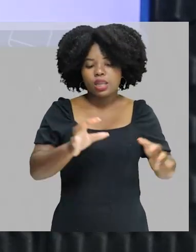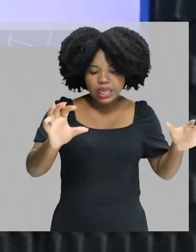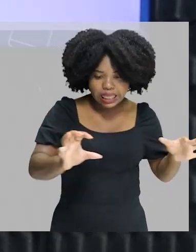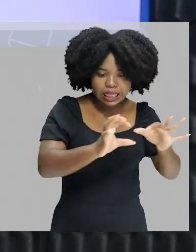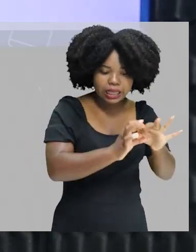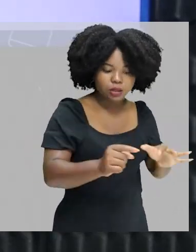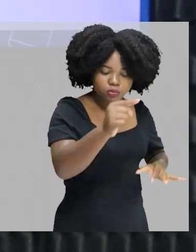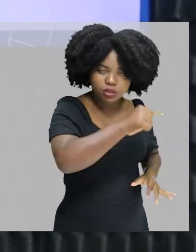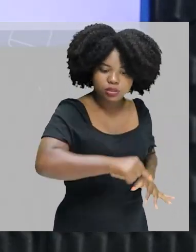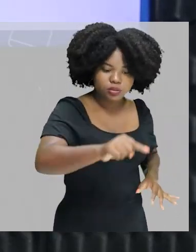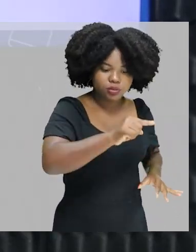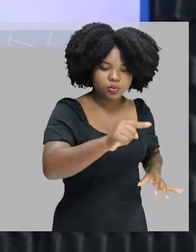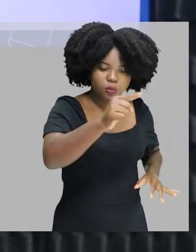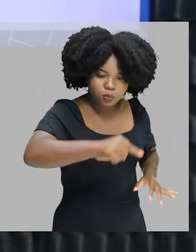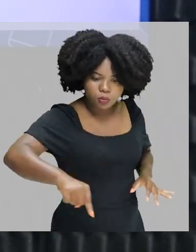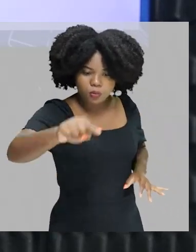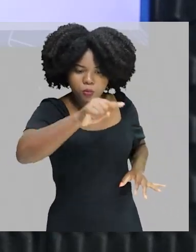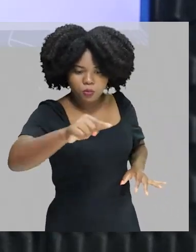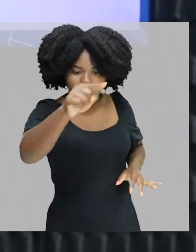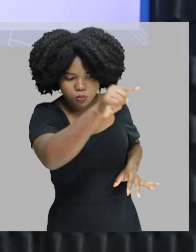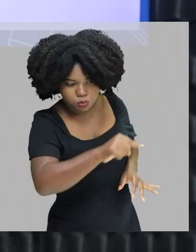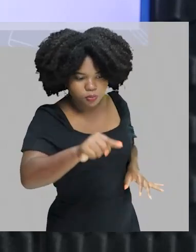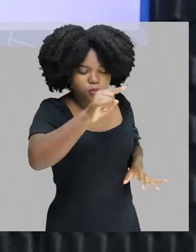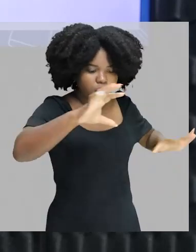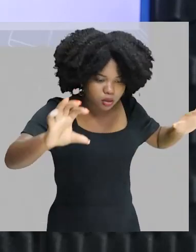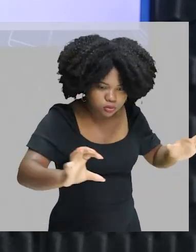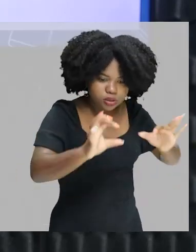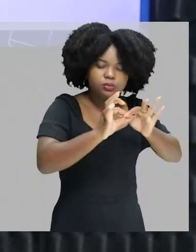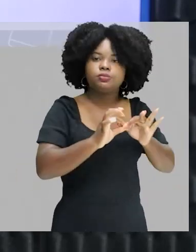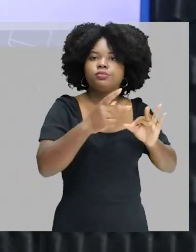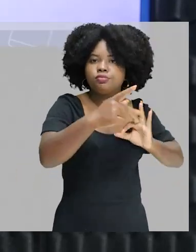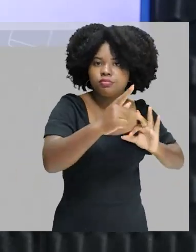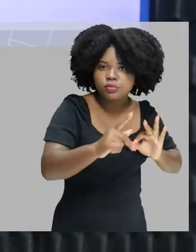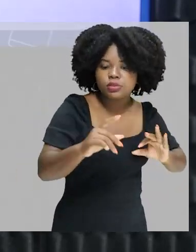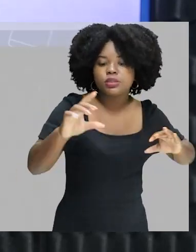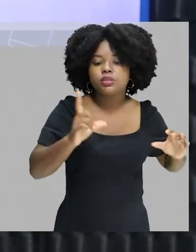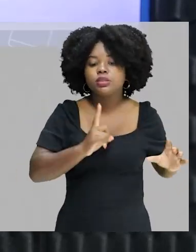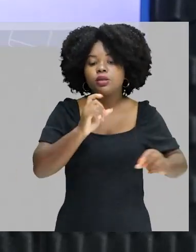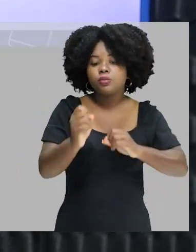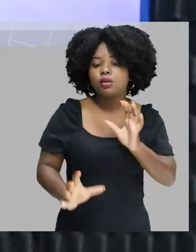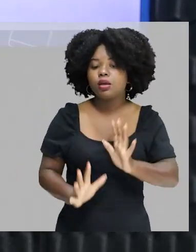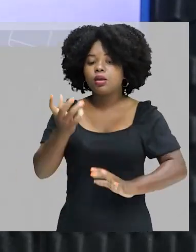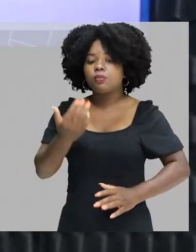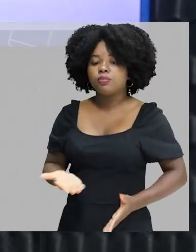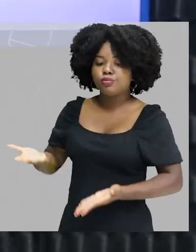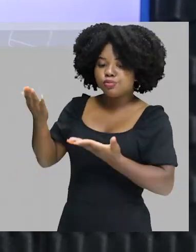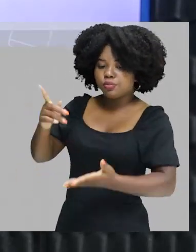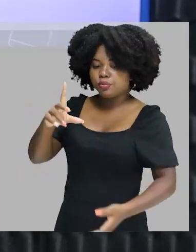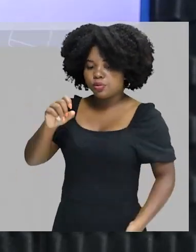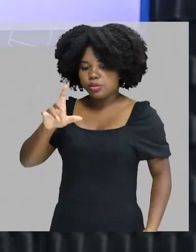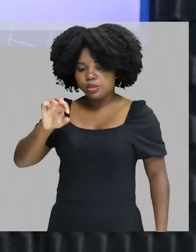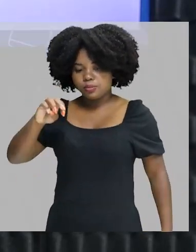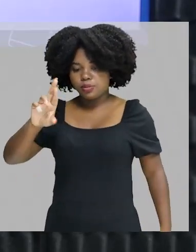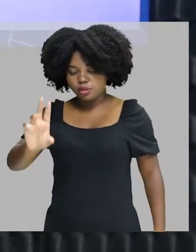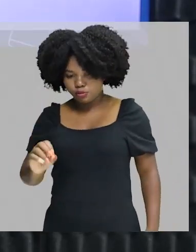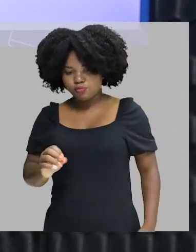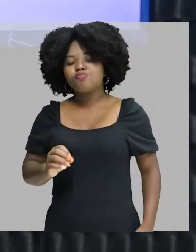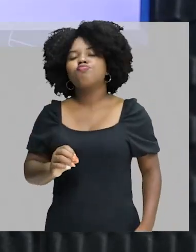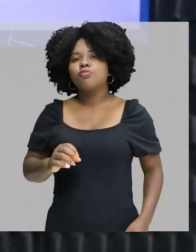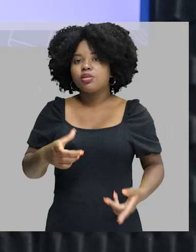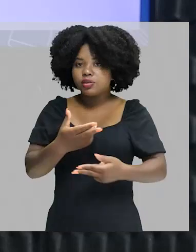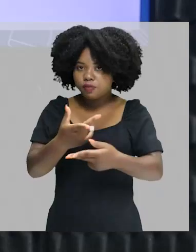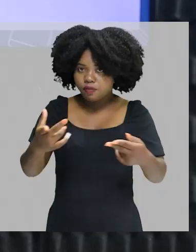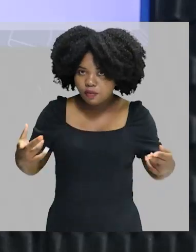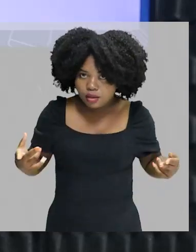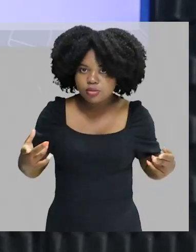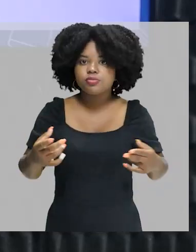união dessas bolinhas, dessas unidades, vai gerar justamente o polímero, ok? E o polímero, como